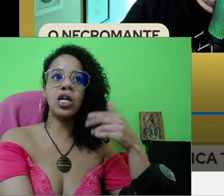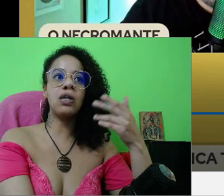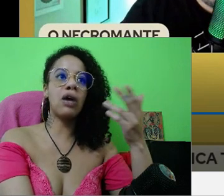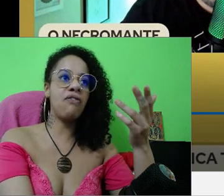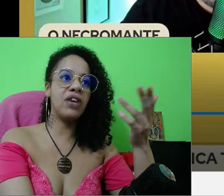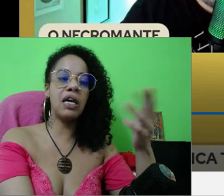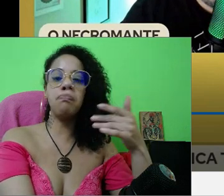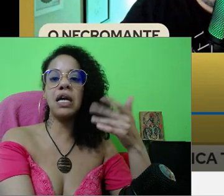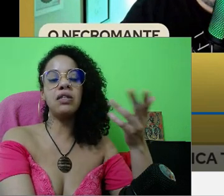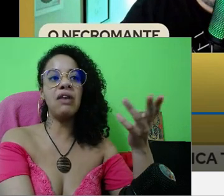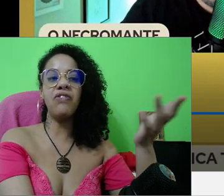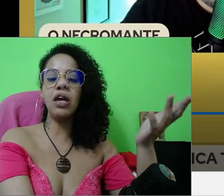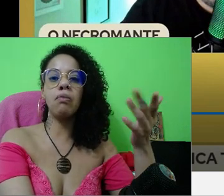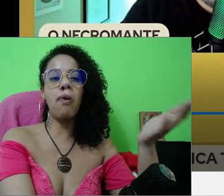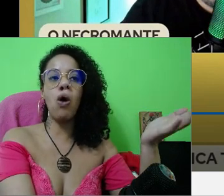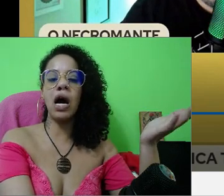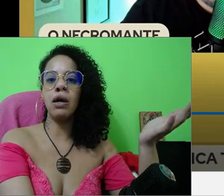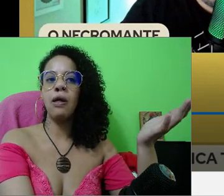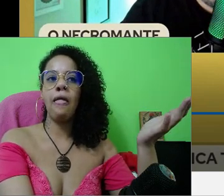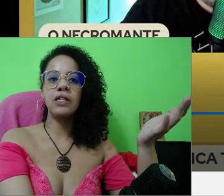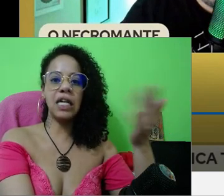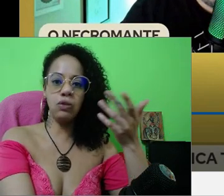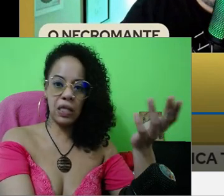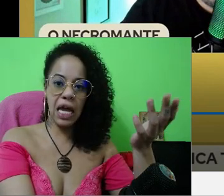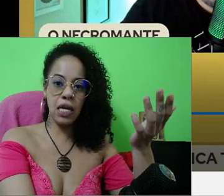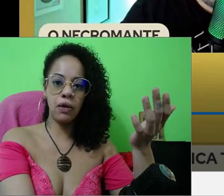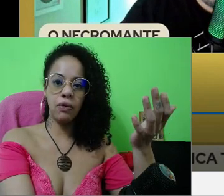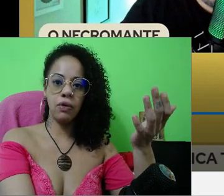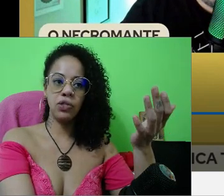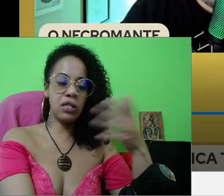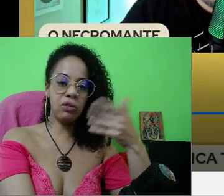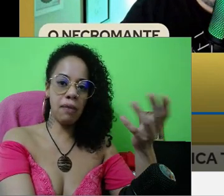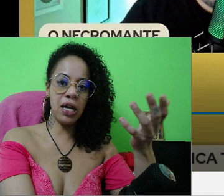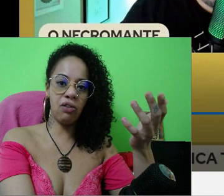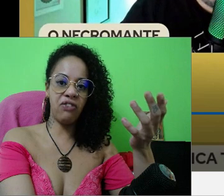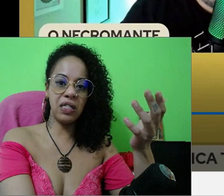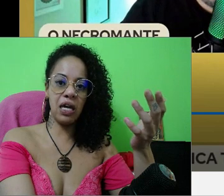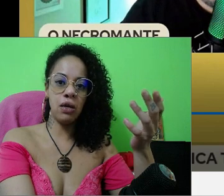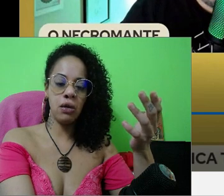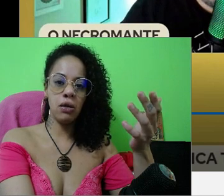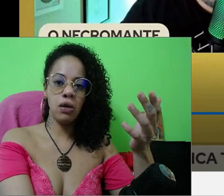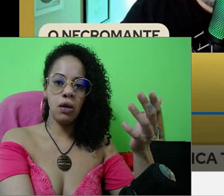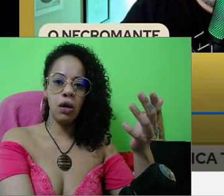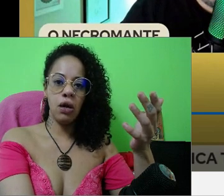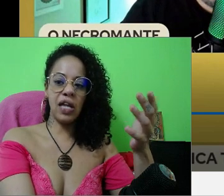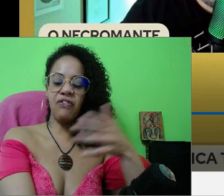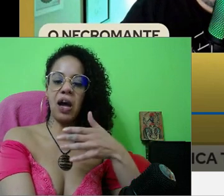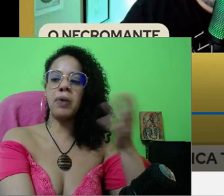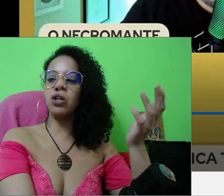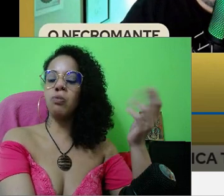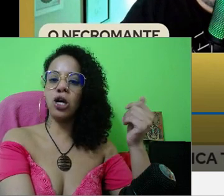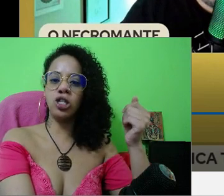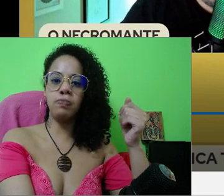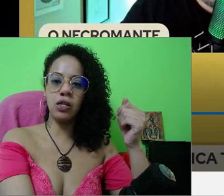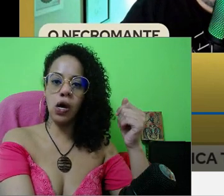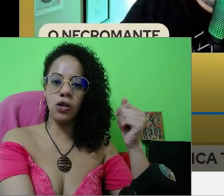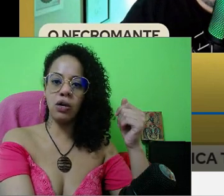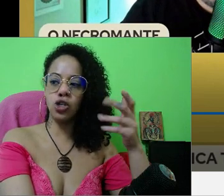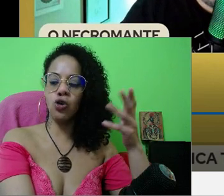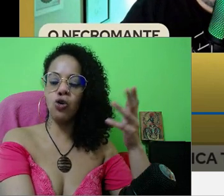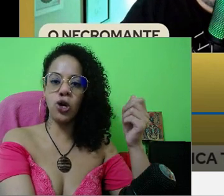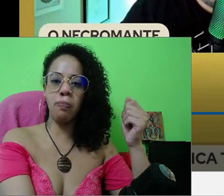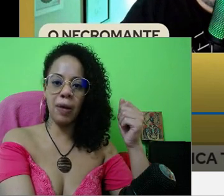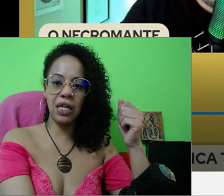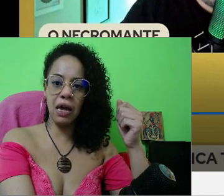pautas políticas que eu quero fazer mas enfim vocês não tem vocês não tem mais o que fazer tem que ficar pegando bode